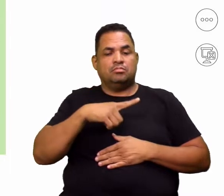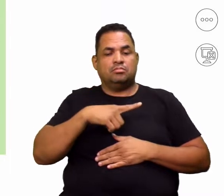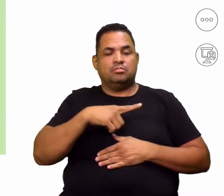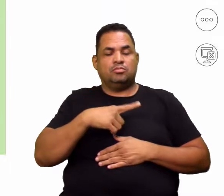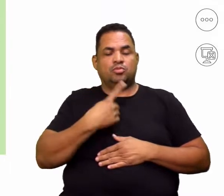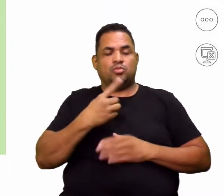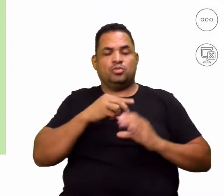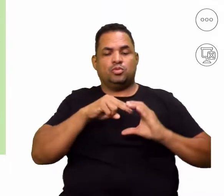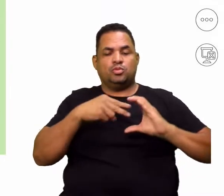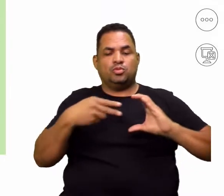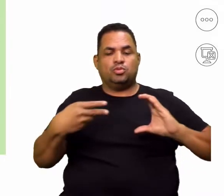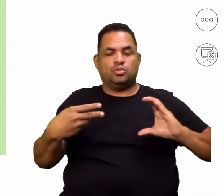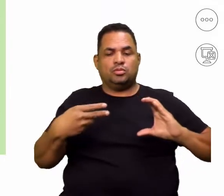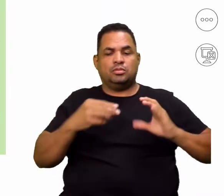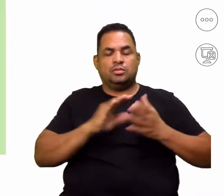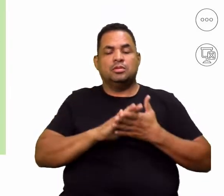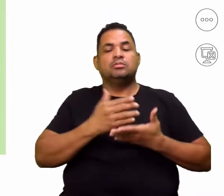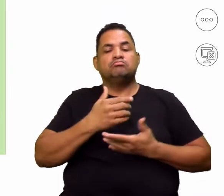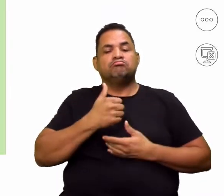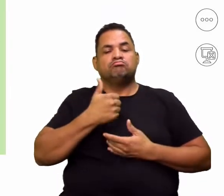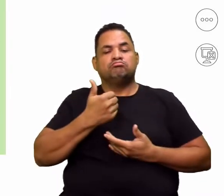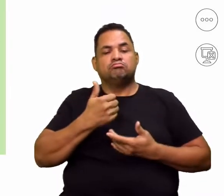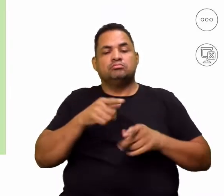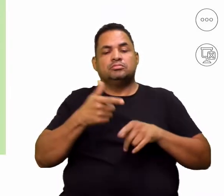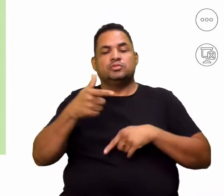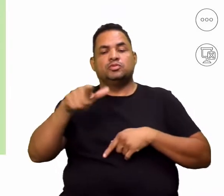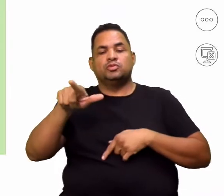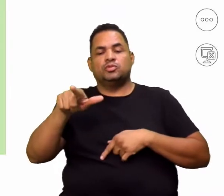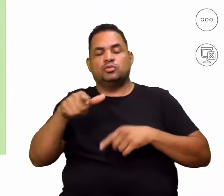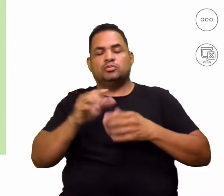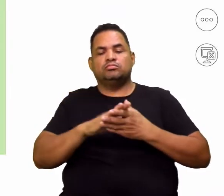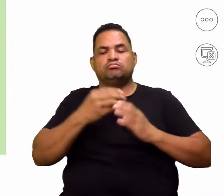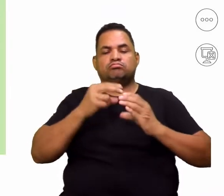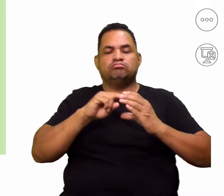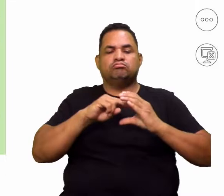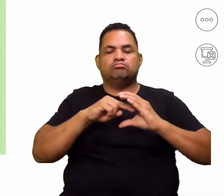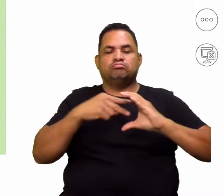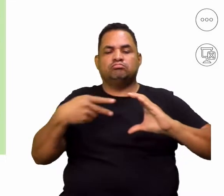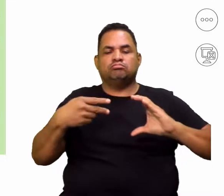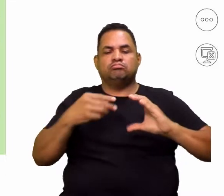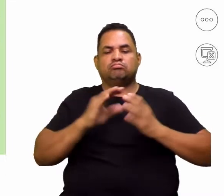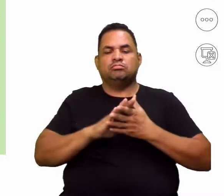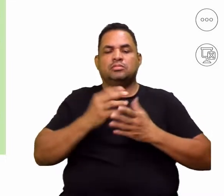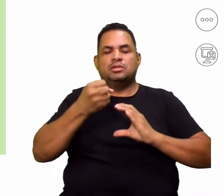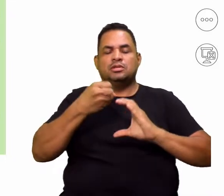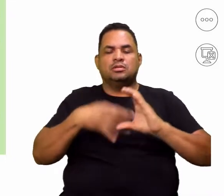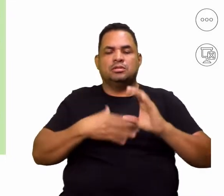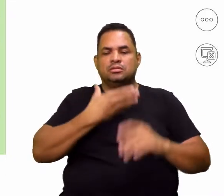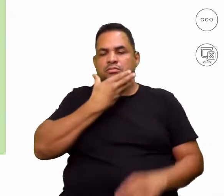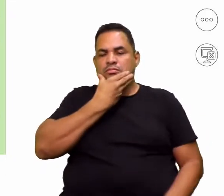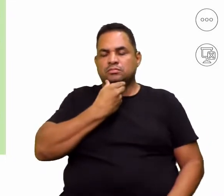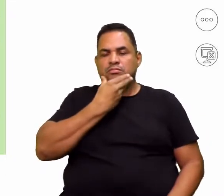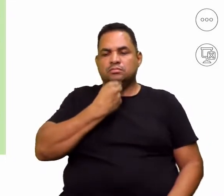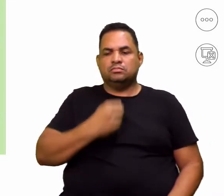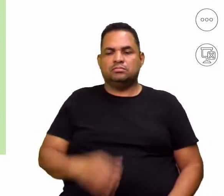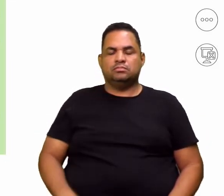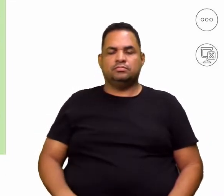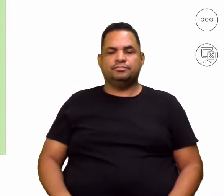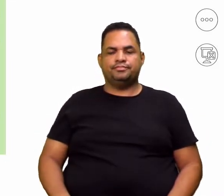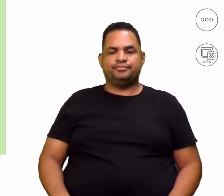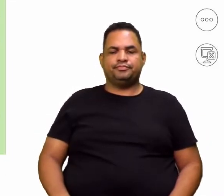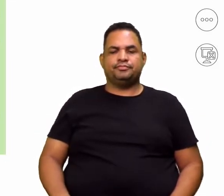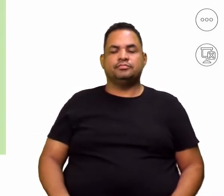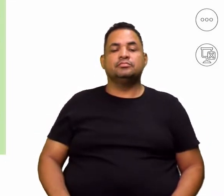cromossomo correspondente ao da fêmea e um outro cromossomo característico masculino. Cromossomos sexuais homólogos, o